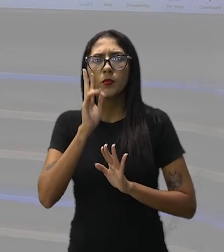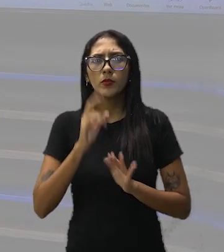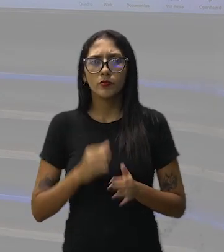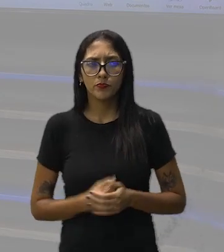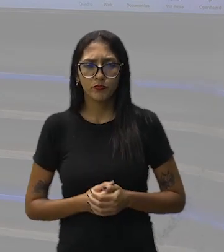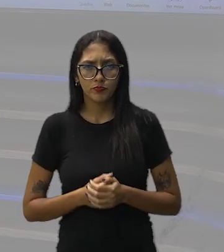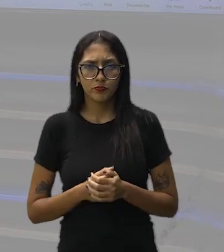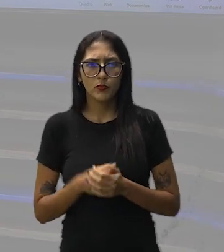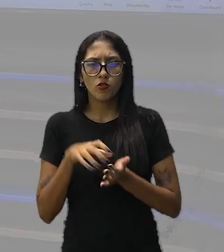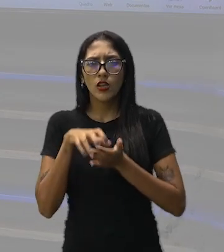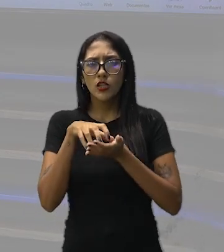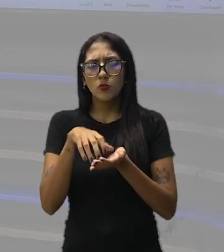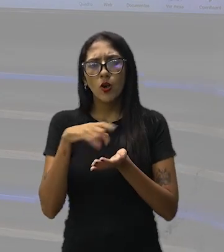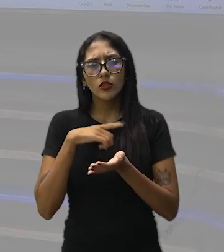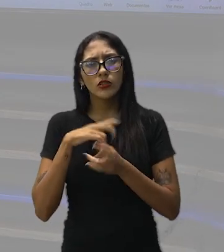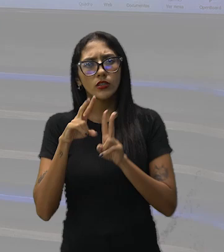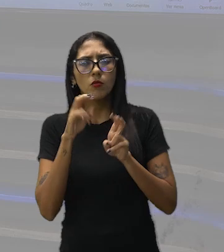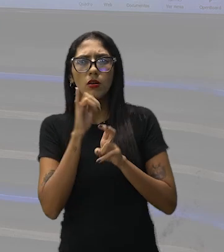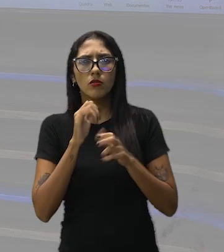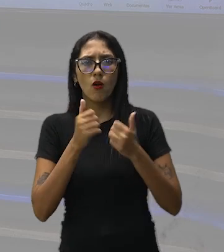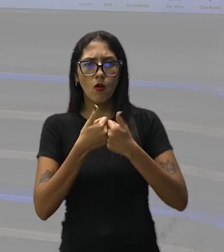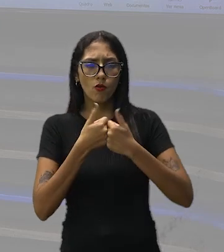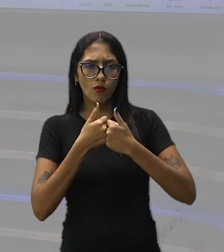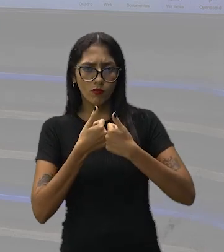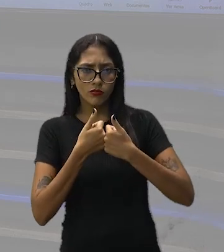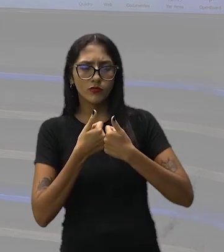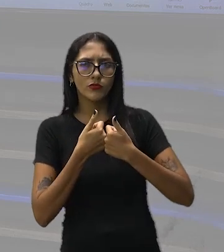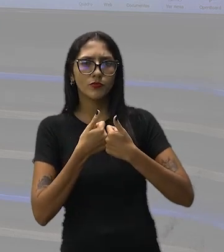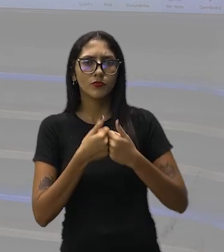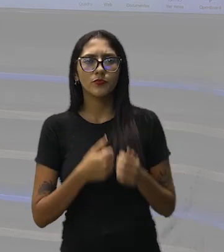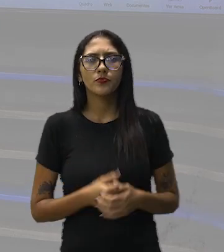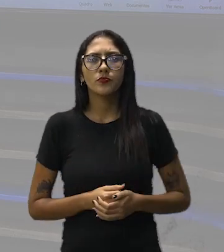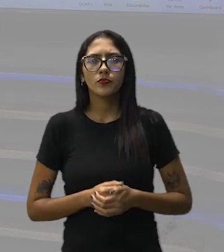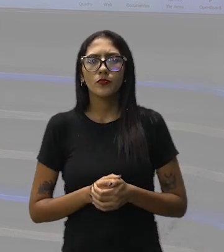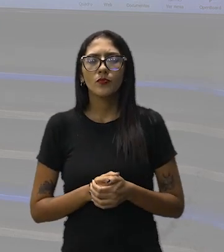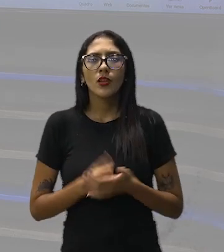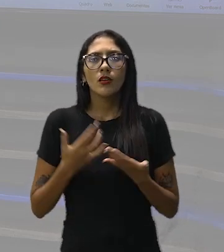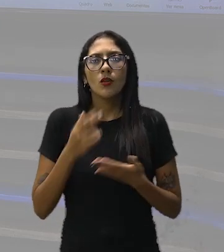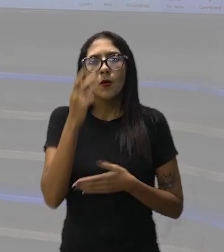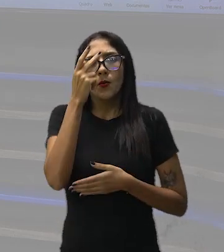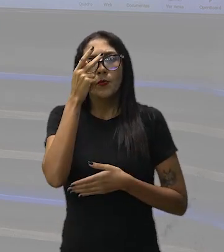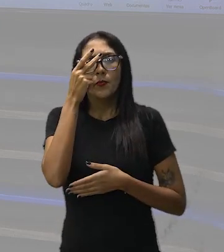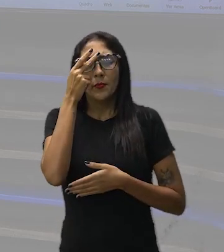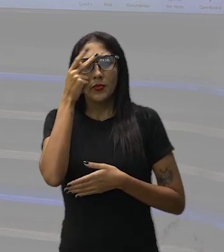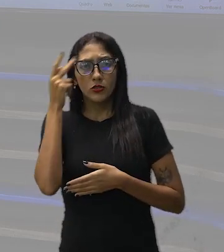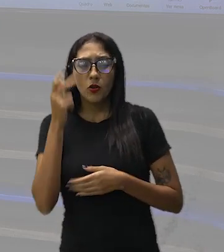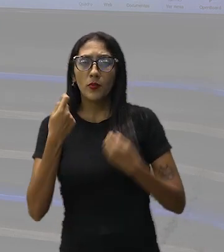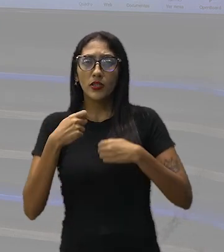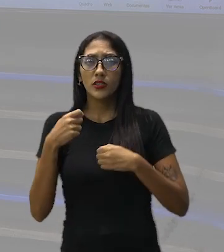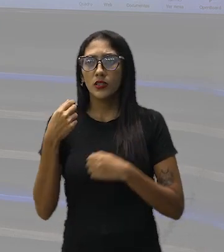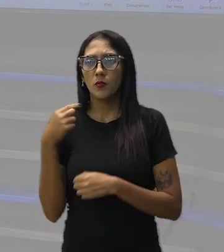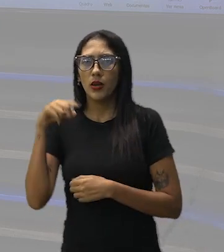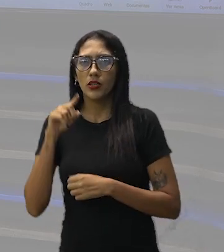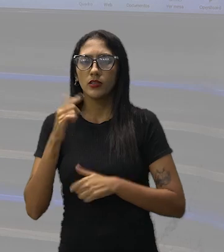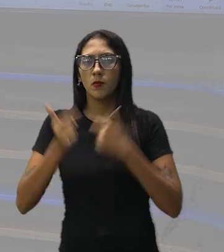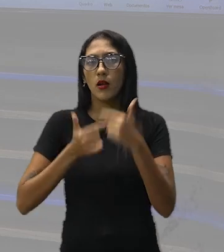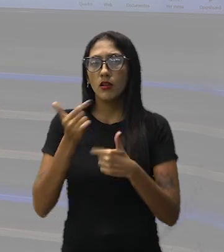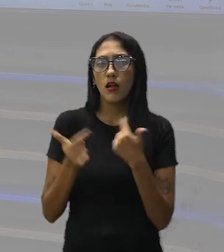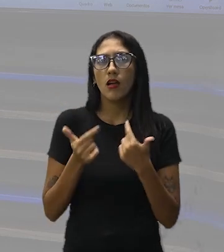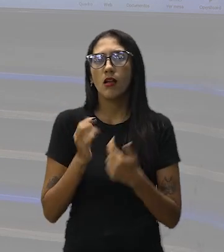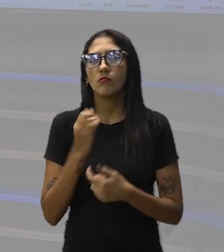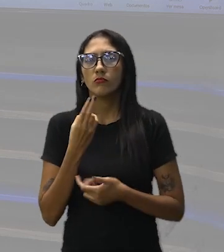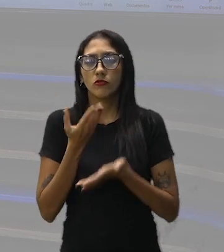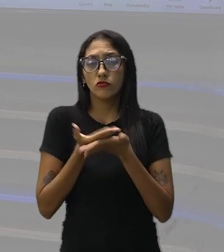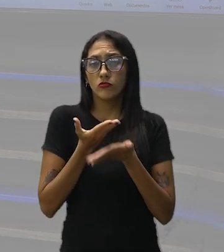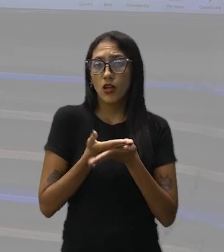transporte público, estamos falando, por exemplo, de um ônibus, tá? Então as pessoas geralmente precisam do ônibus para ir trabalhar, para estudar,